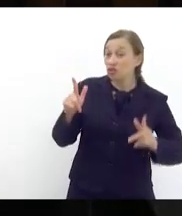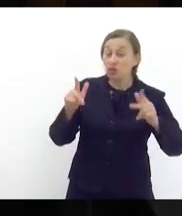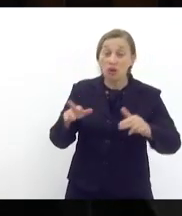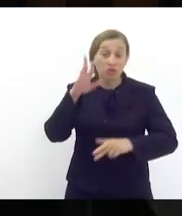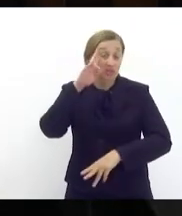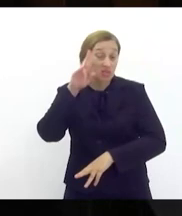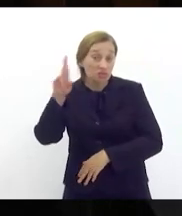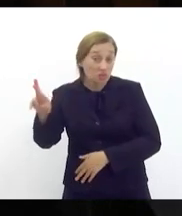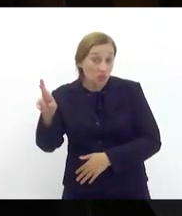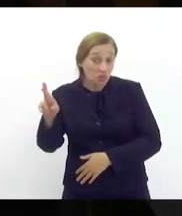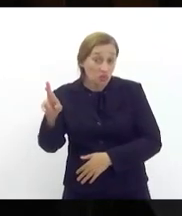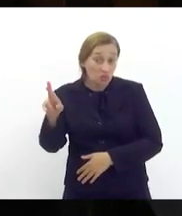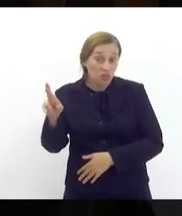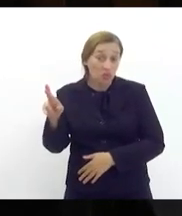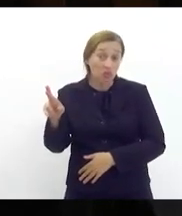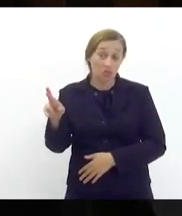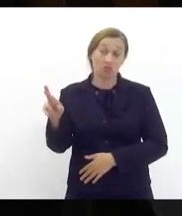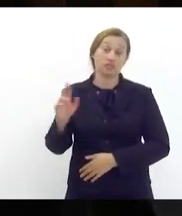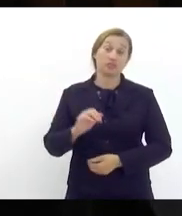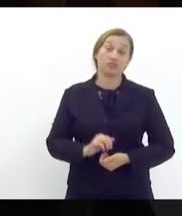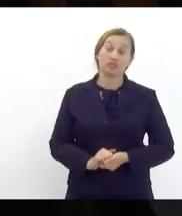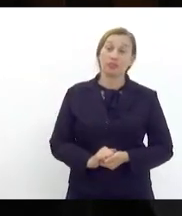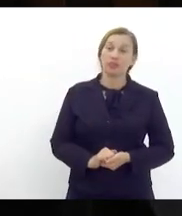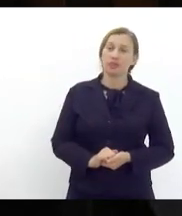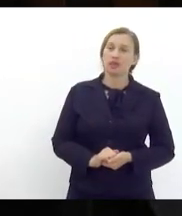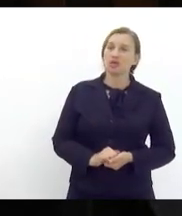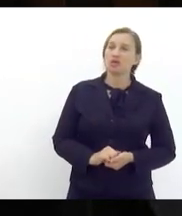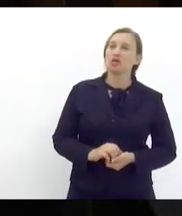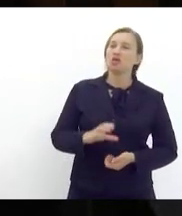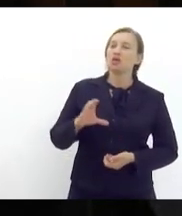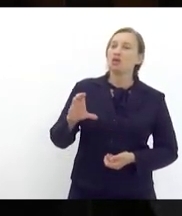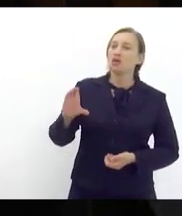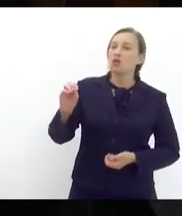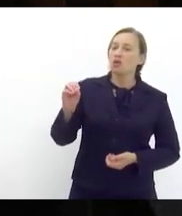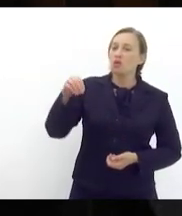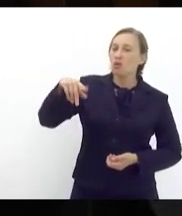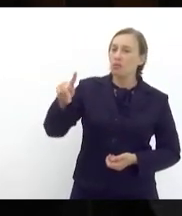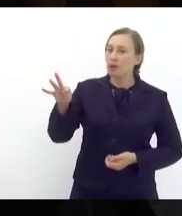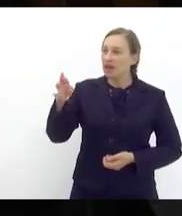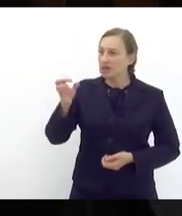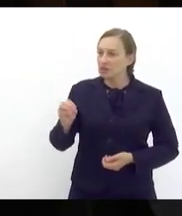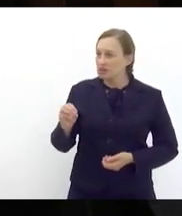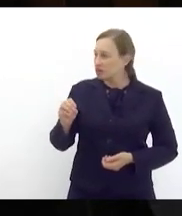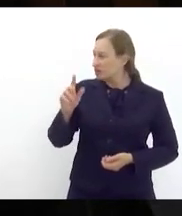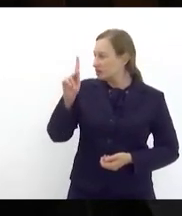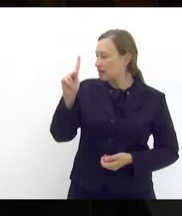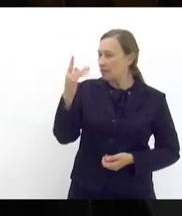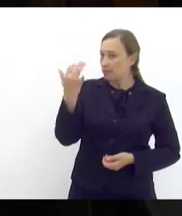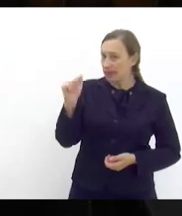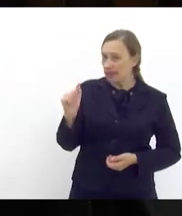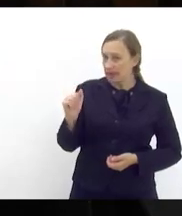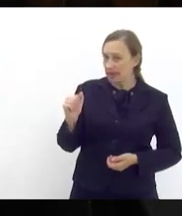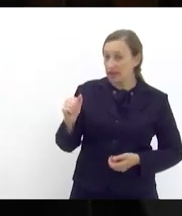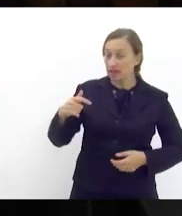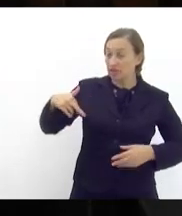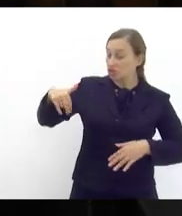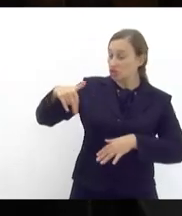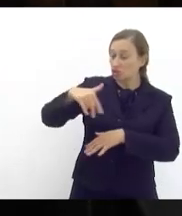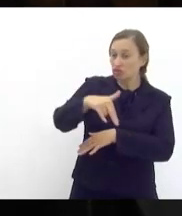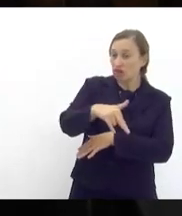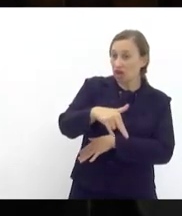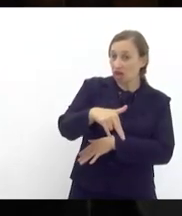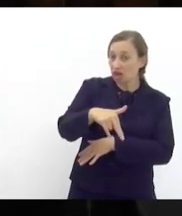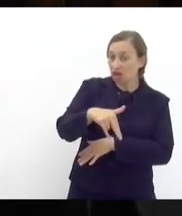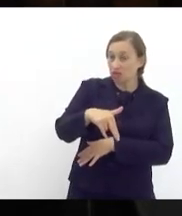no coração do complexo da Penha desfilando numa garupa de moto onde nem o blindado